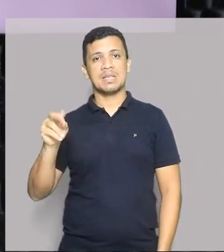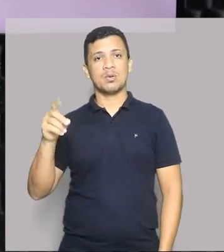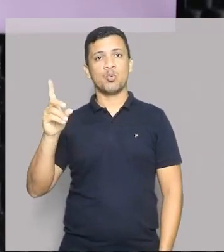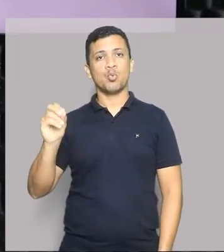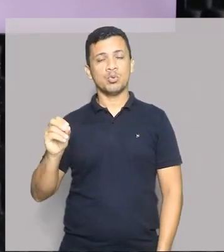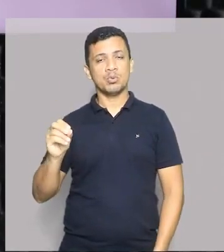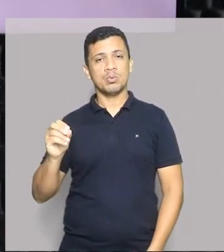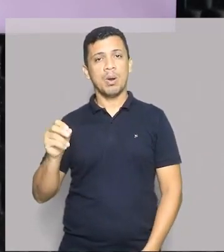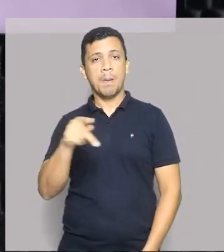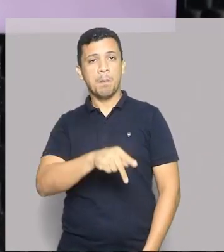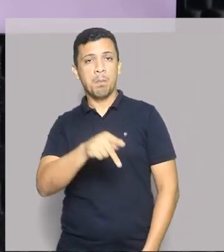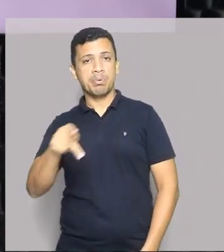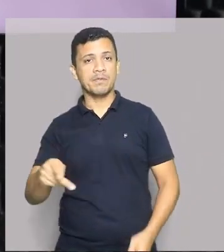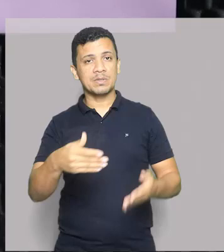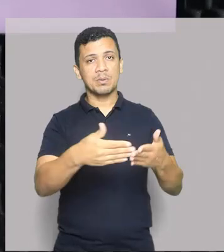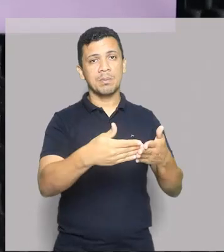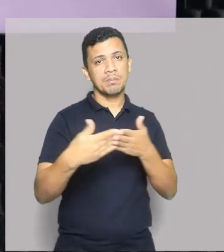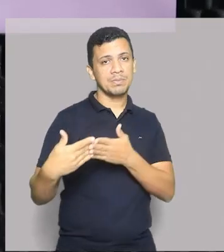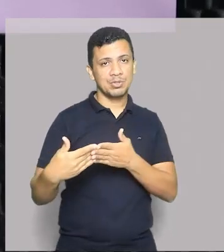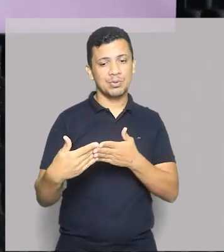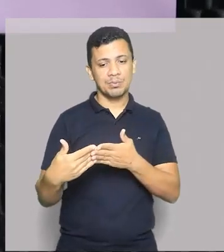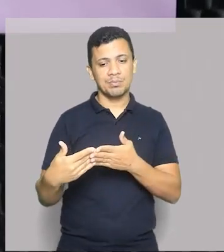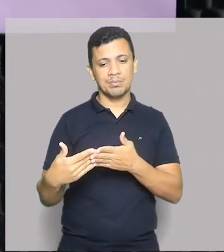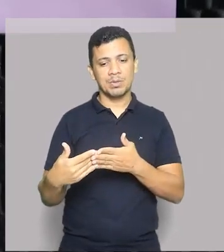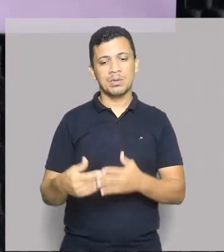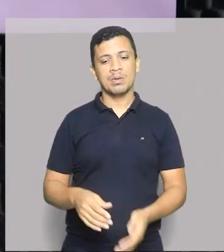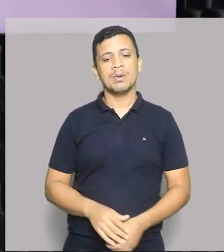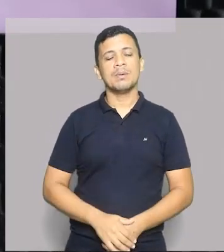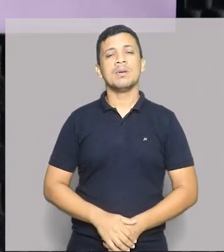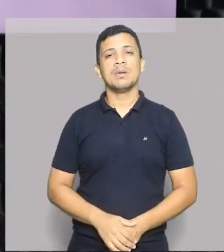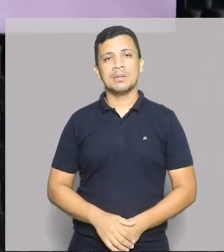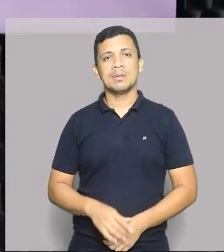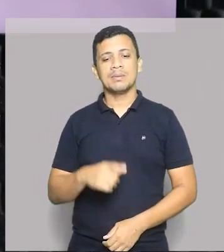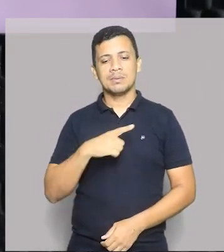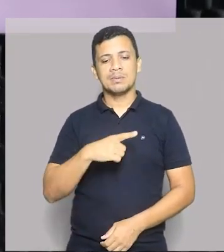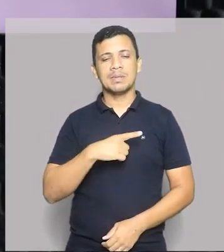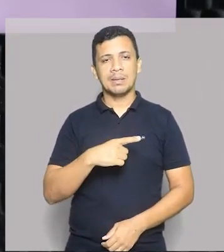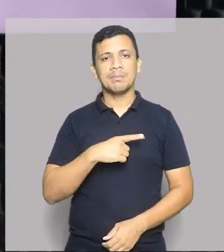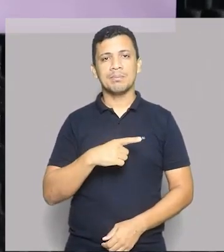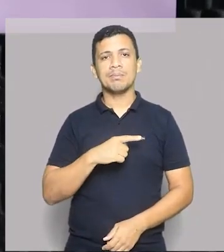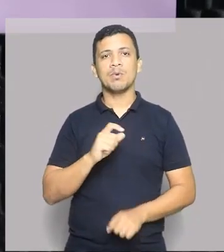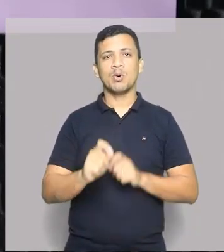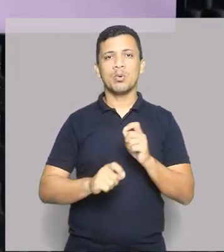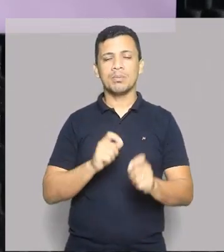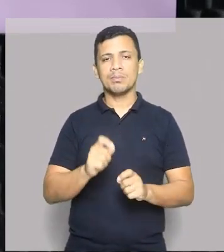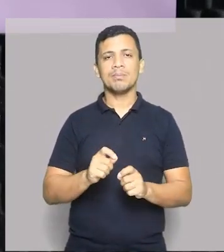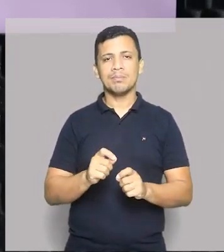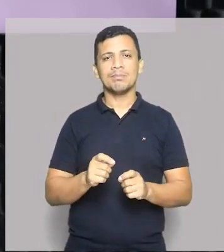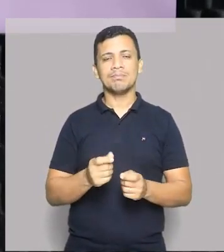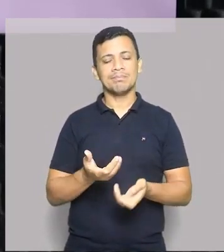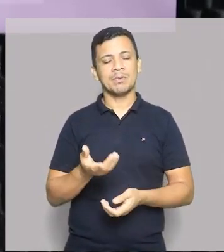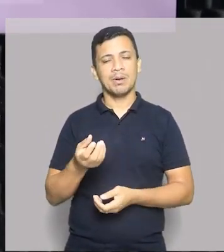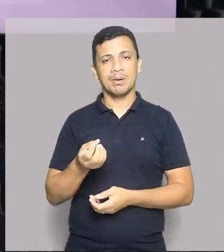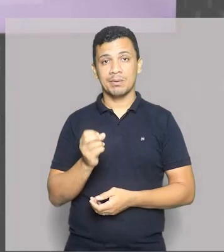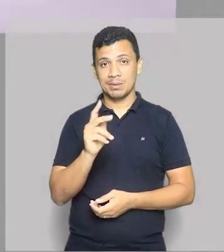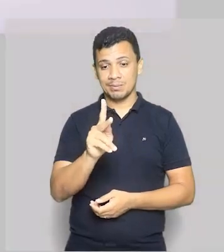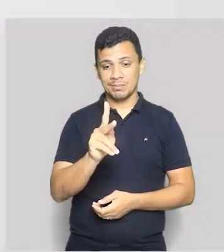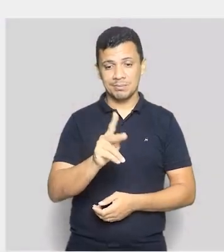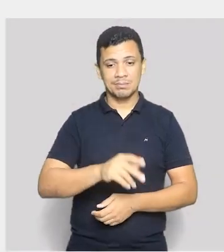Conforme, segundo, né? São os conectivos aí conformativos. Tudo bem?